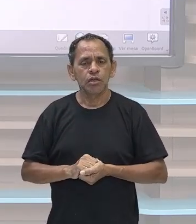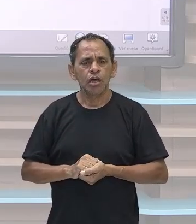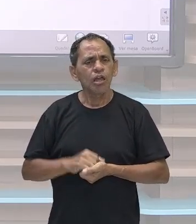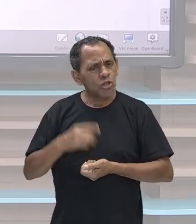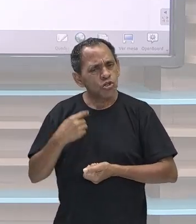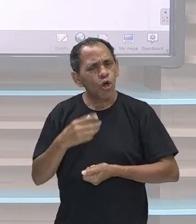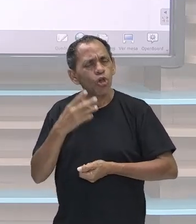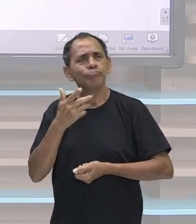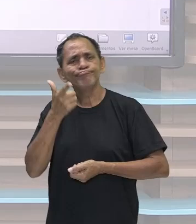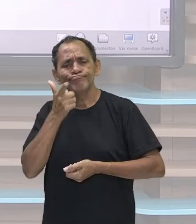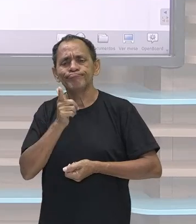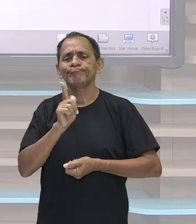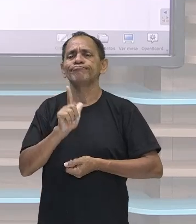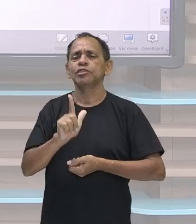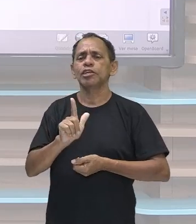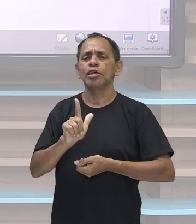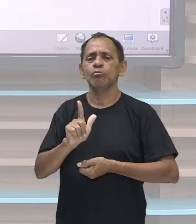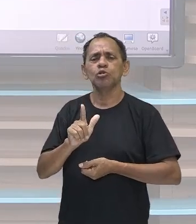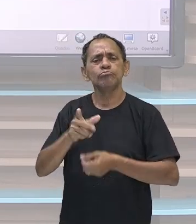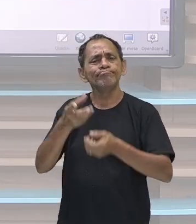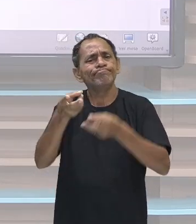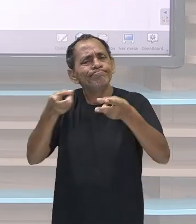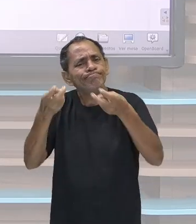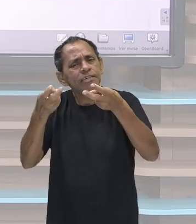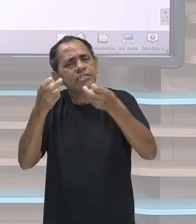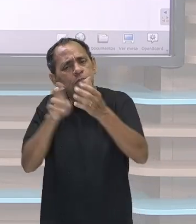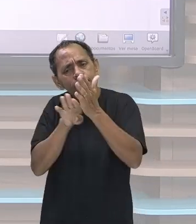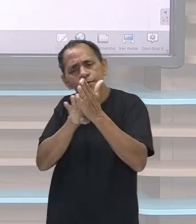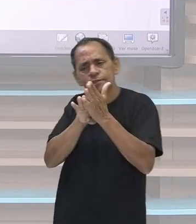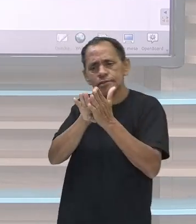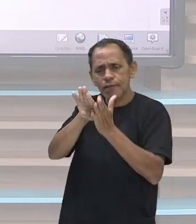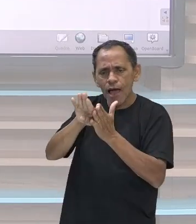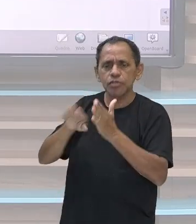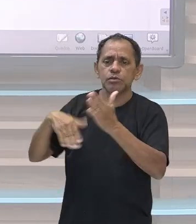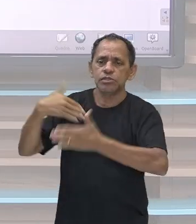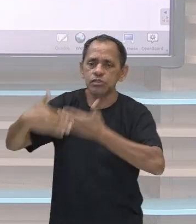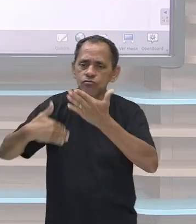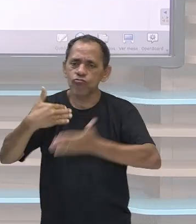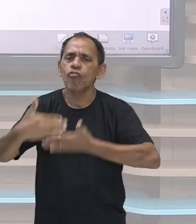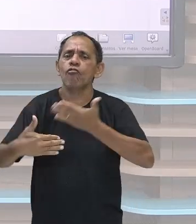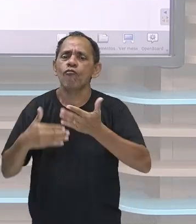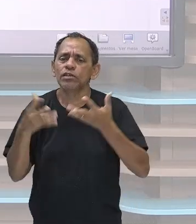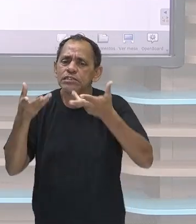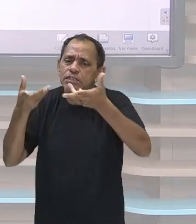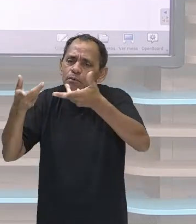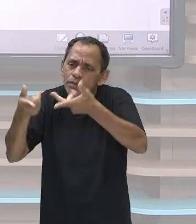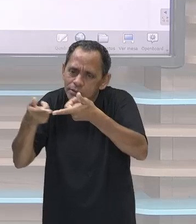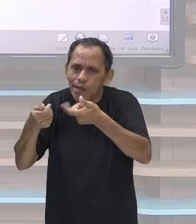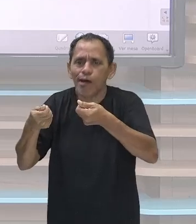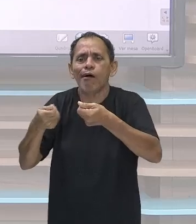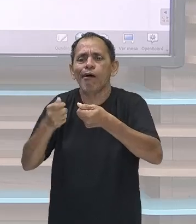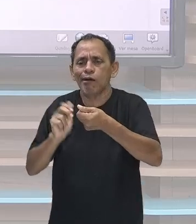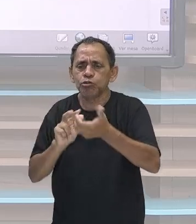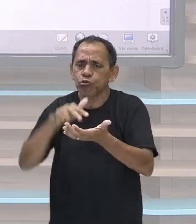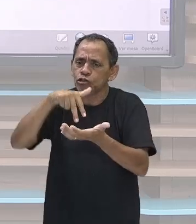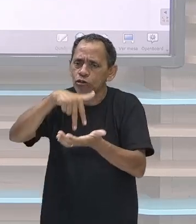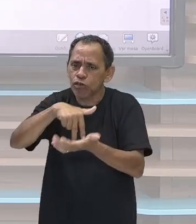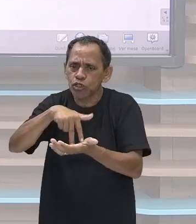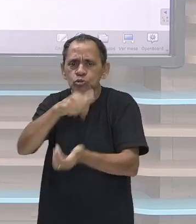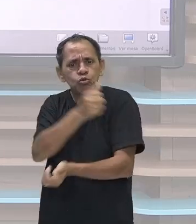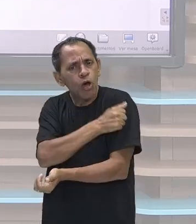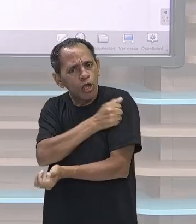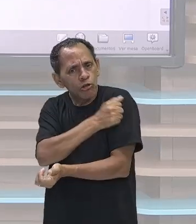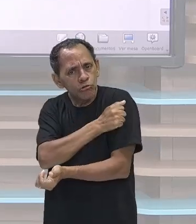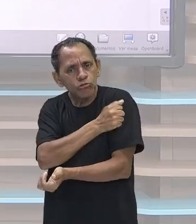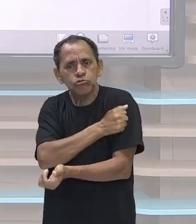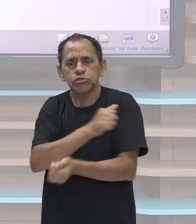né, aqui, da gente desenvolver ainda mais essa habilidade, né? Desenvolver ainda mais o protagonismo